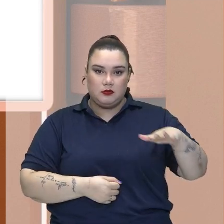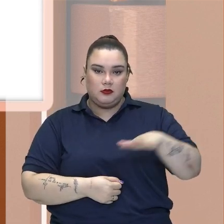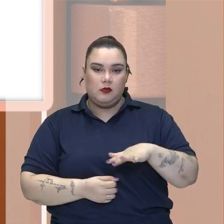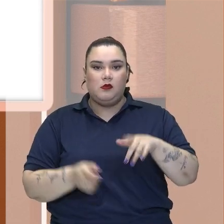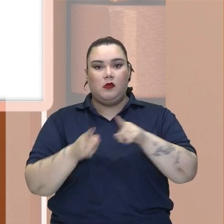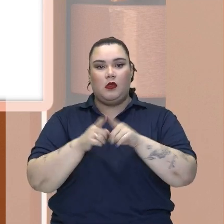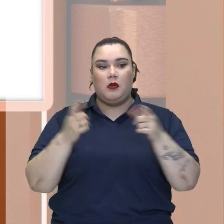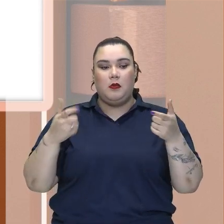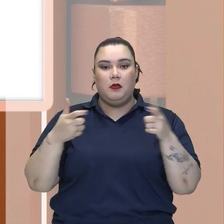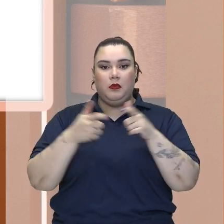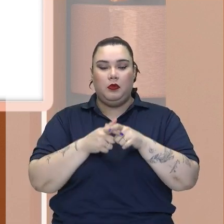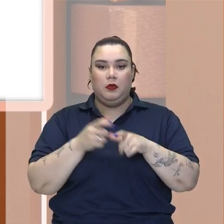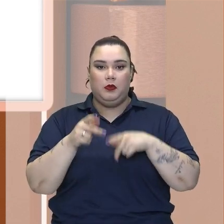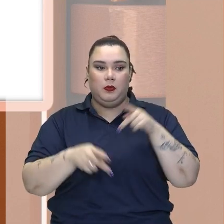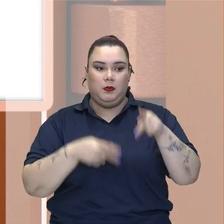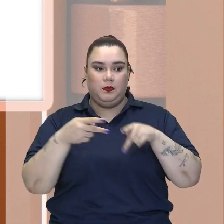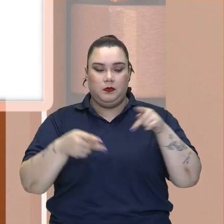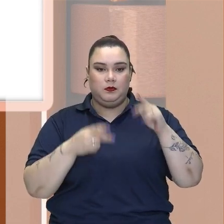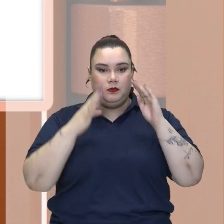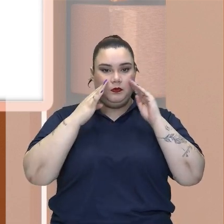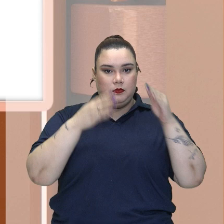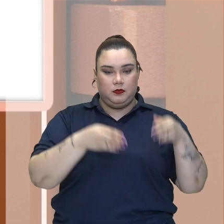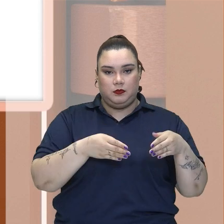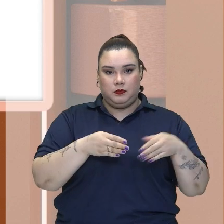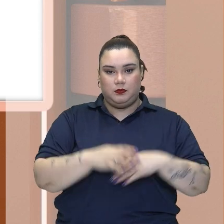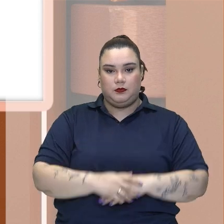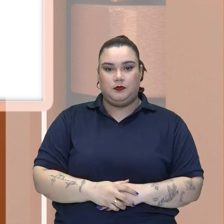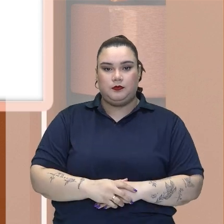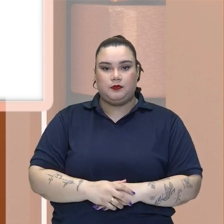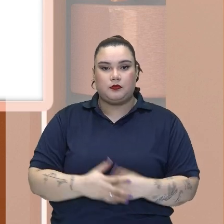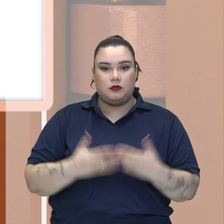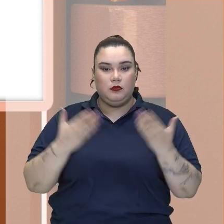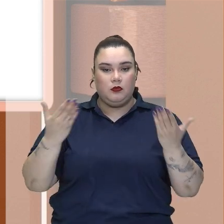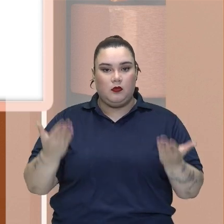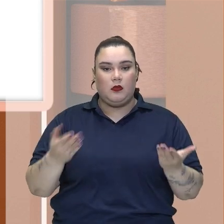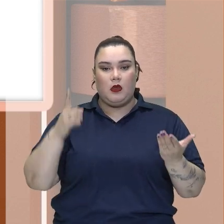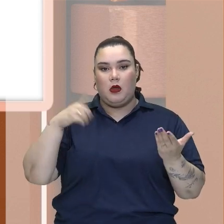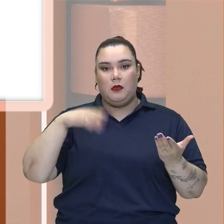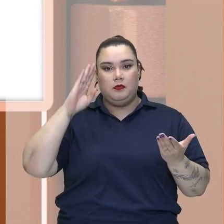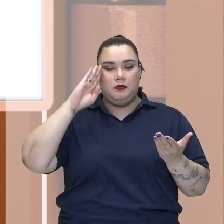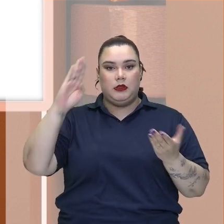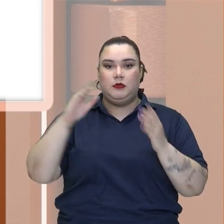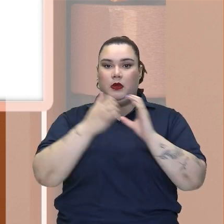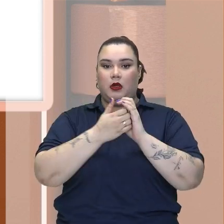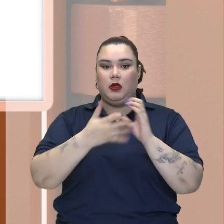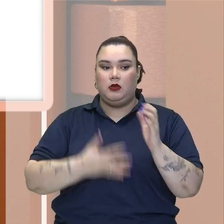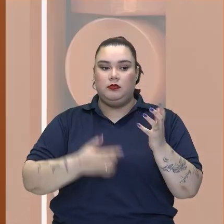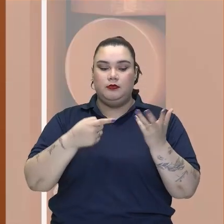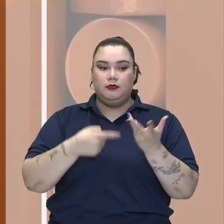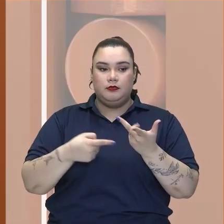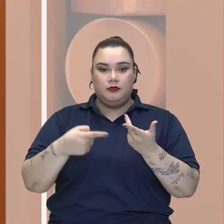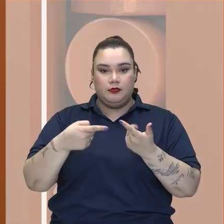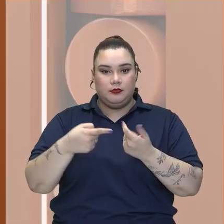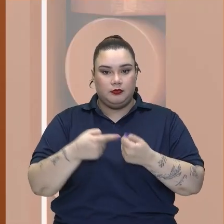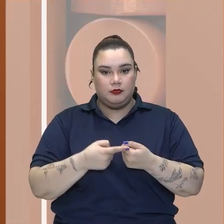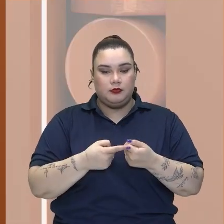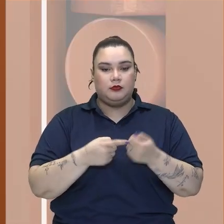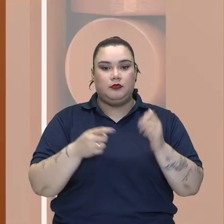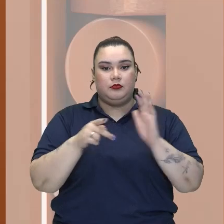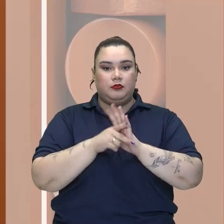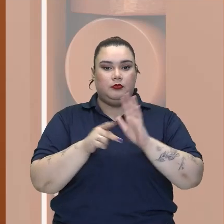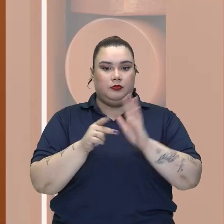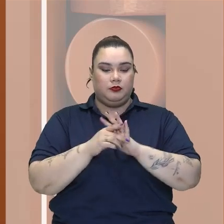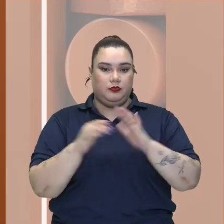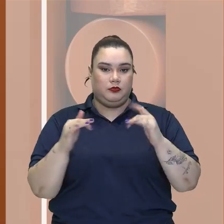menor concentração industrial. Então, essas são as principais características, né, da